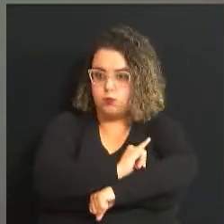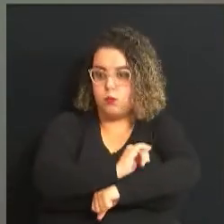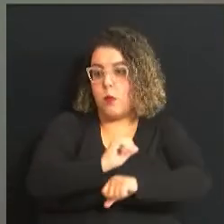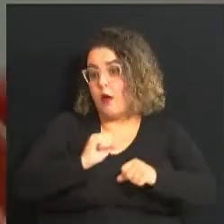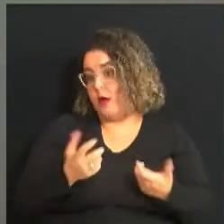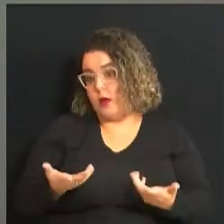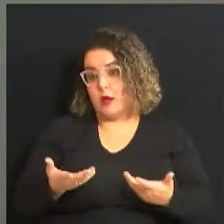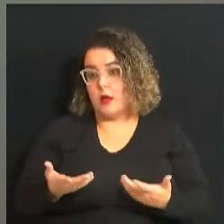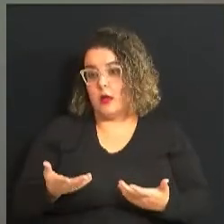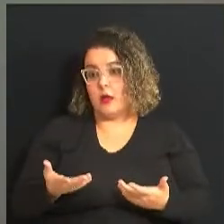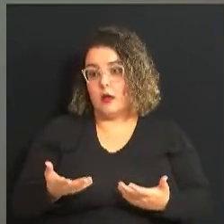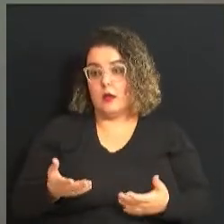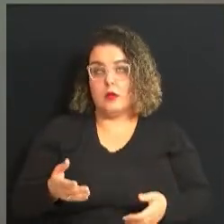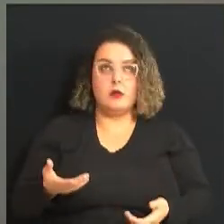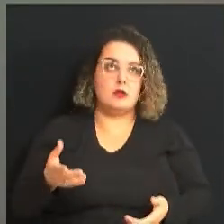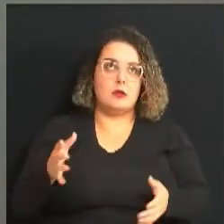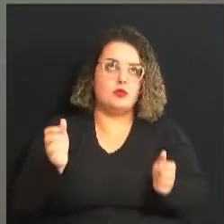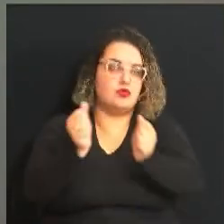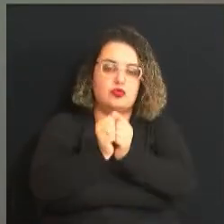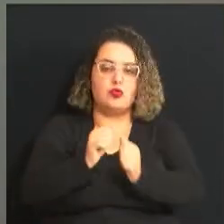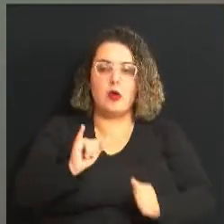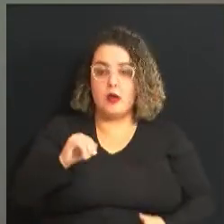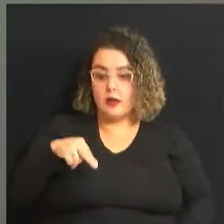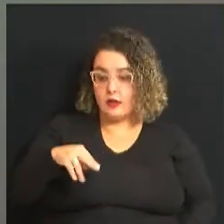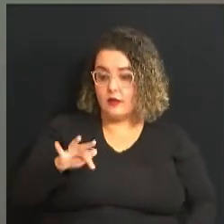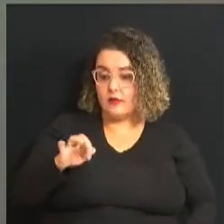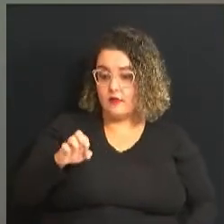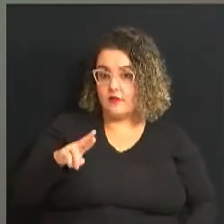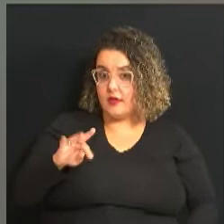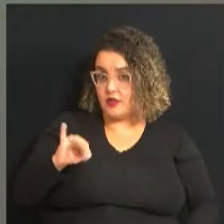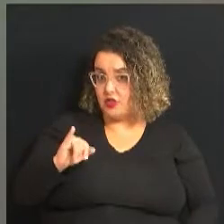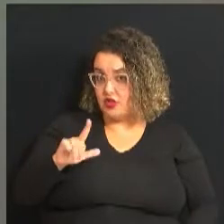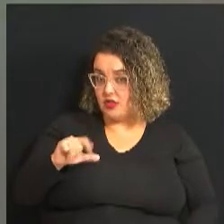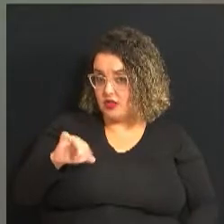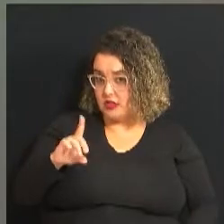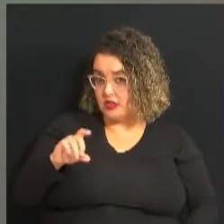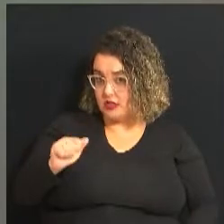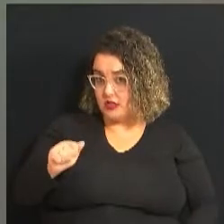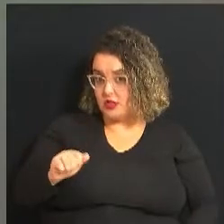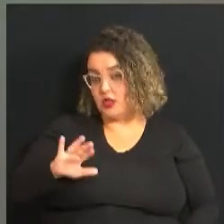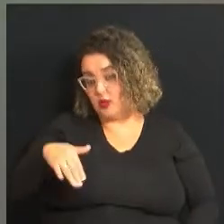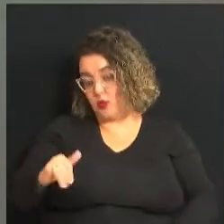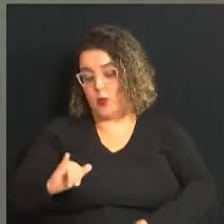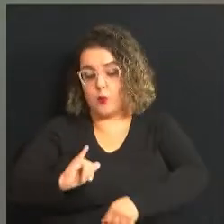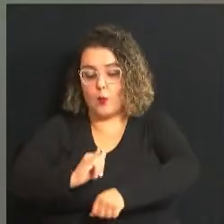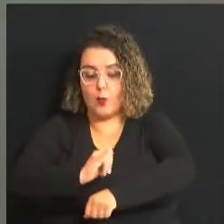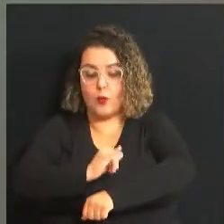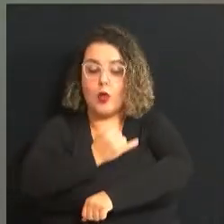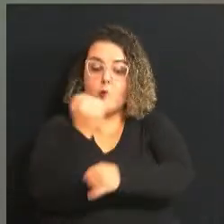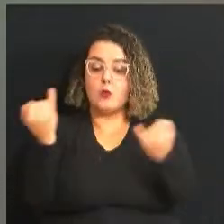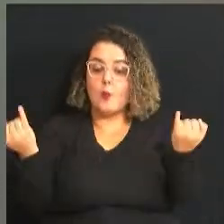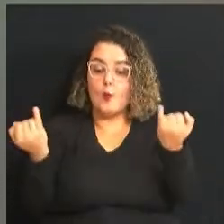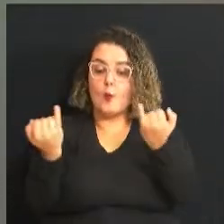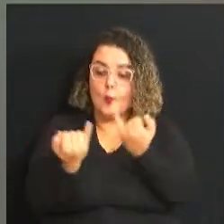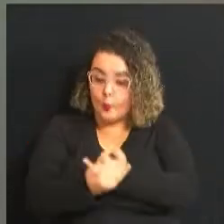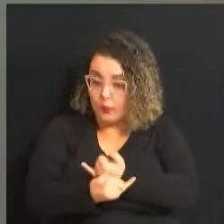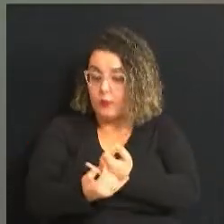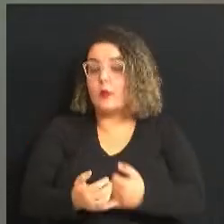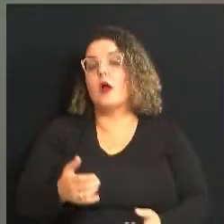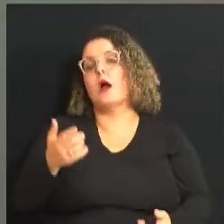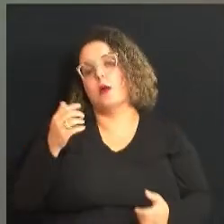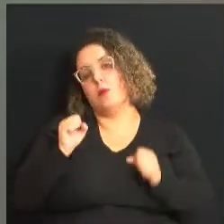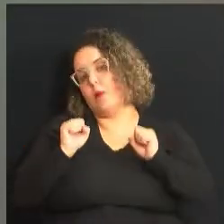com infertilidade, e de repente, quando ela emagrece, ela consegue engravidar. Então, a obesidade é sim um fator que